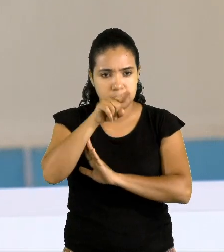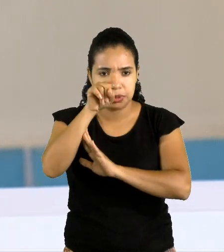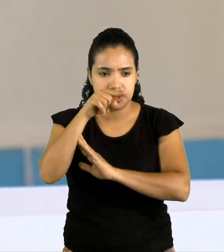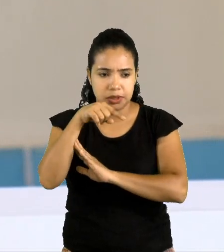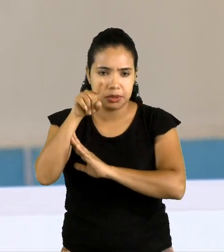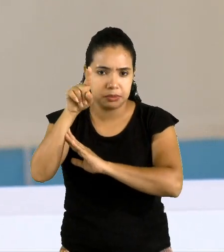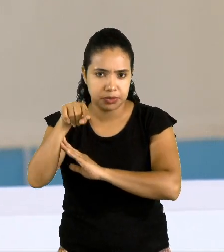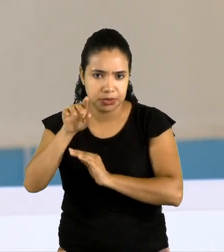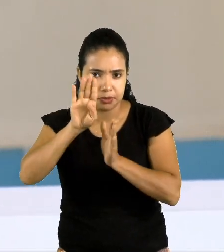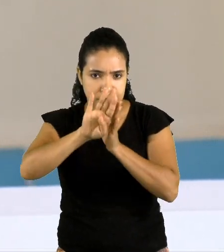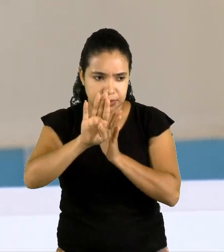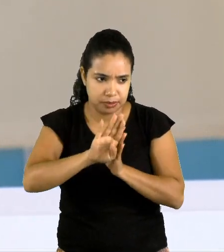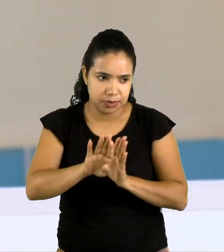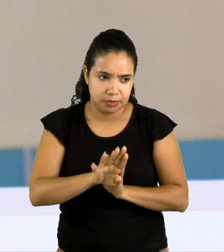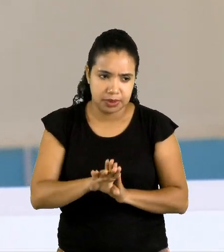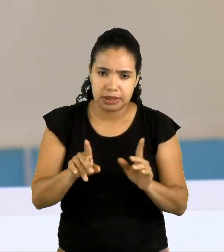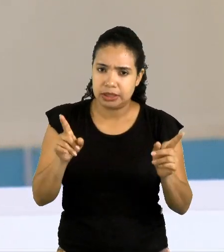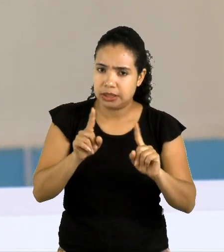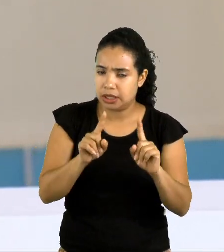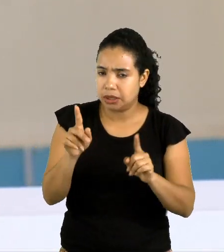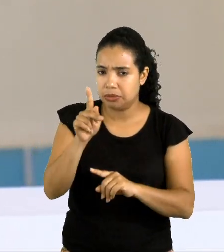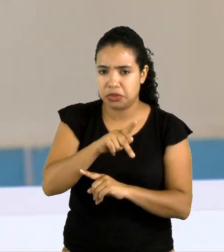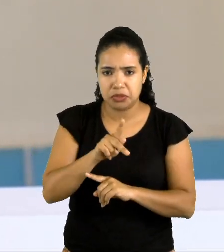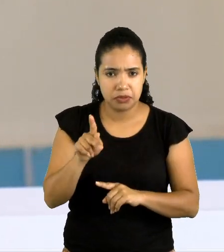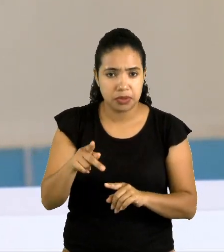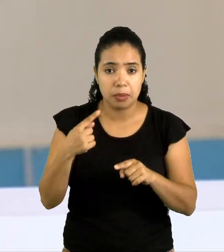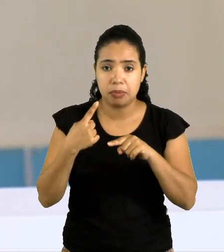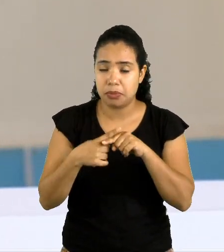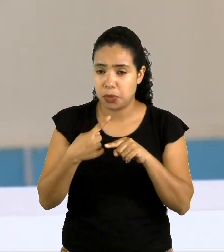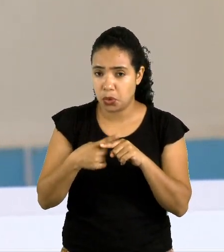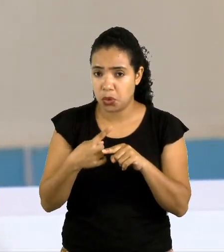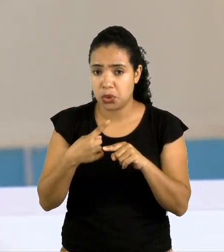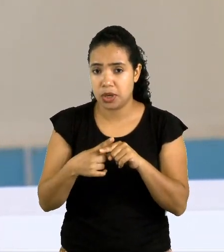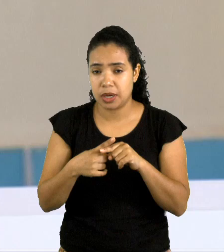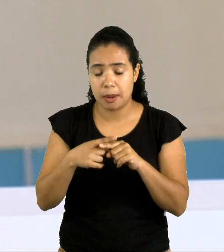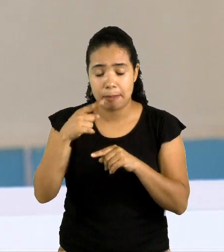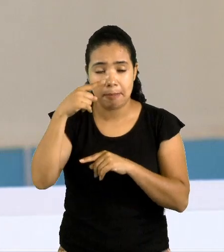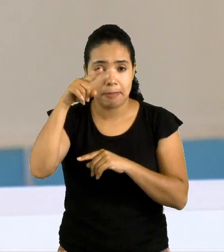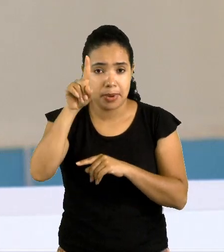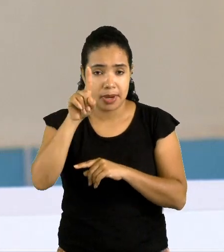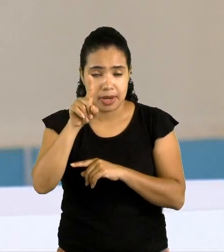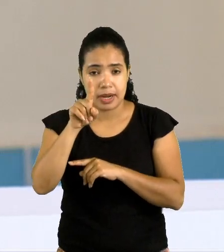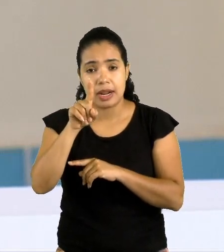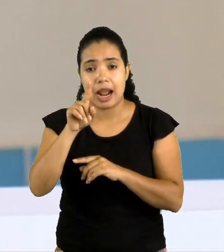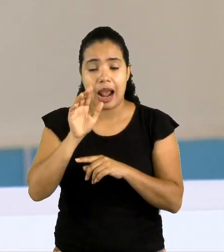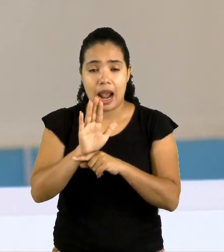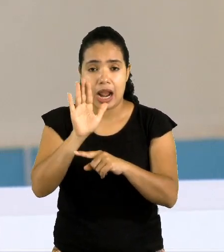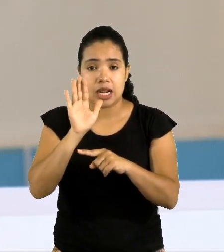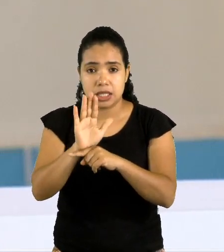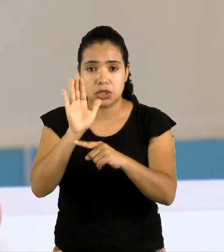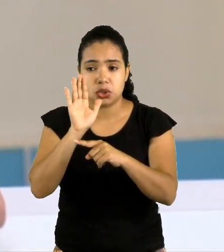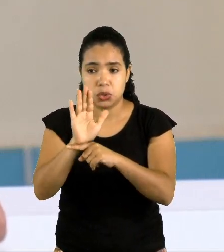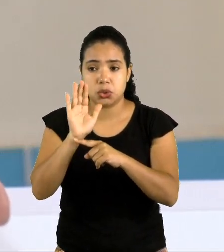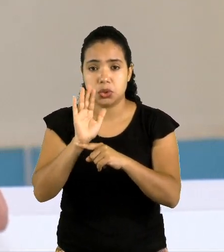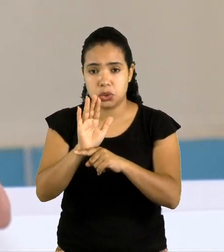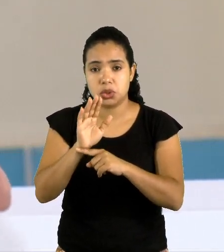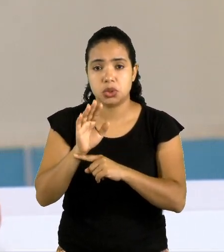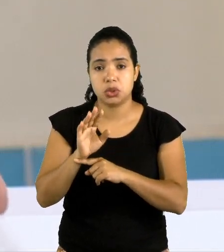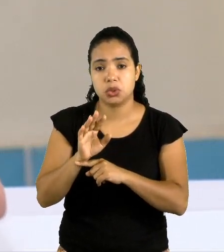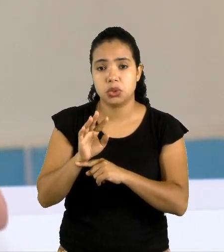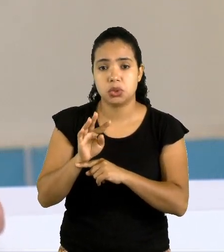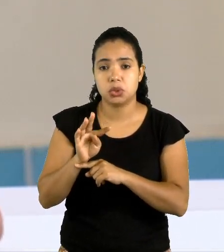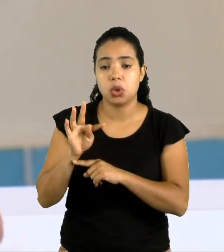Não, prof, claro que não, pois o acento auxilia na tonicidade